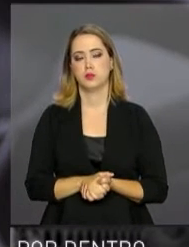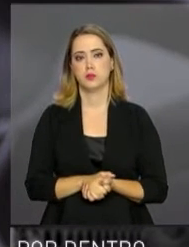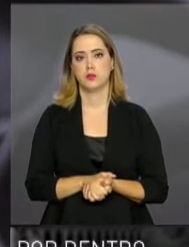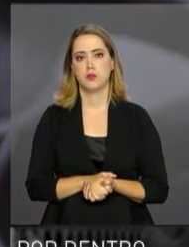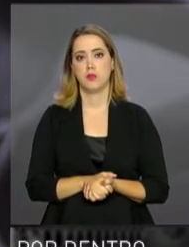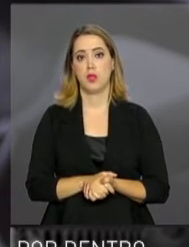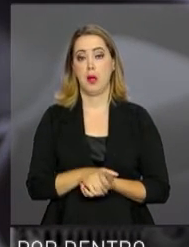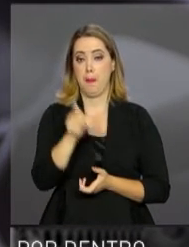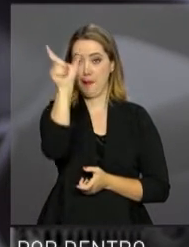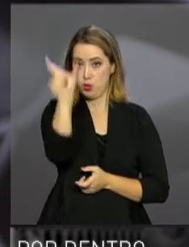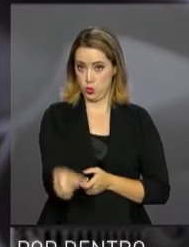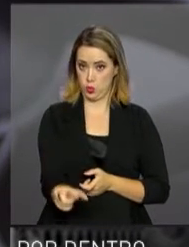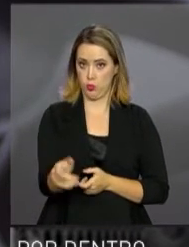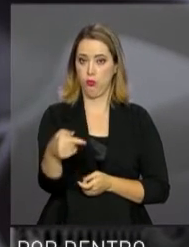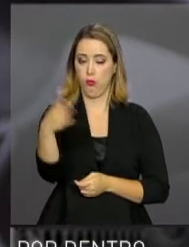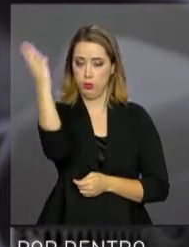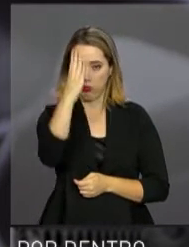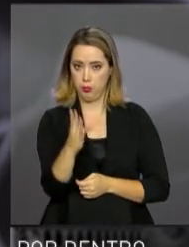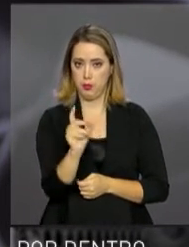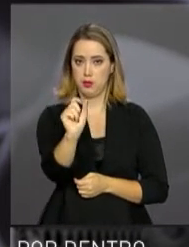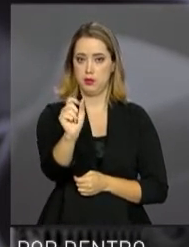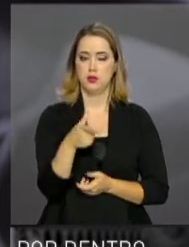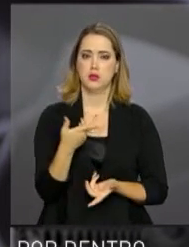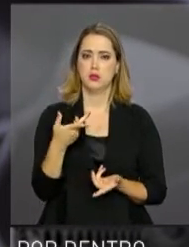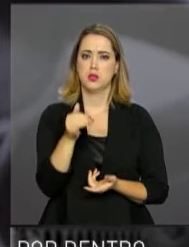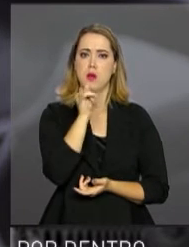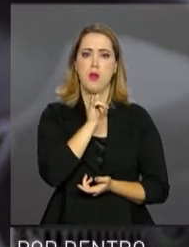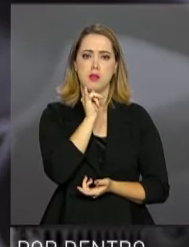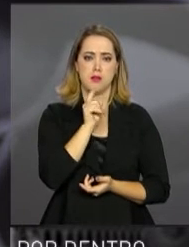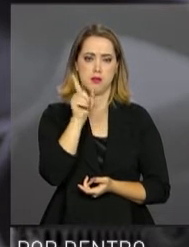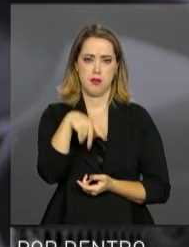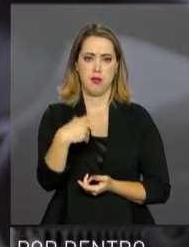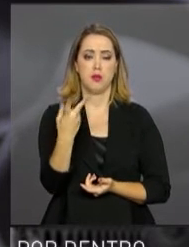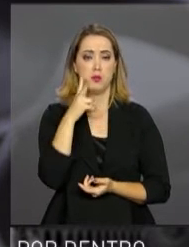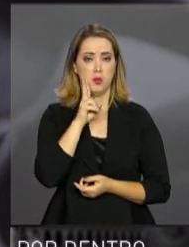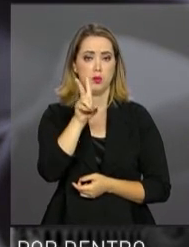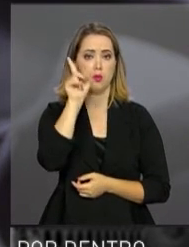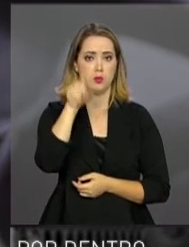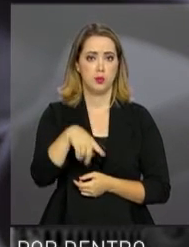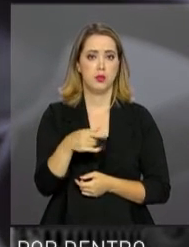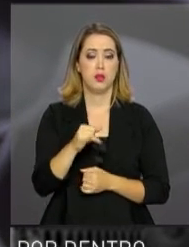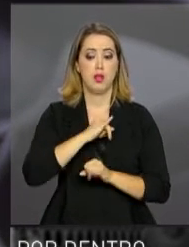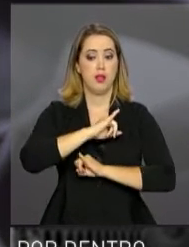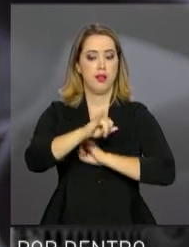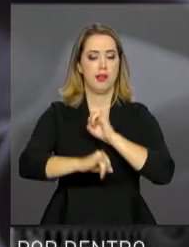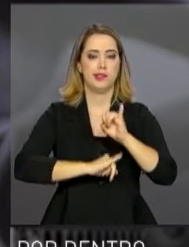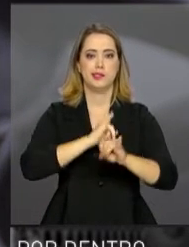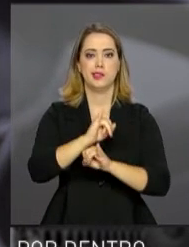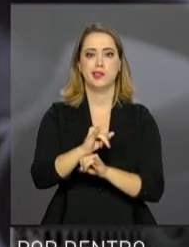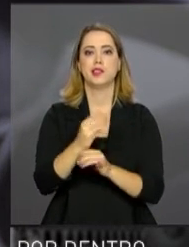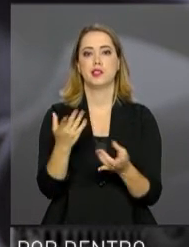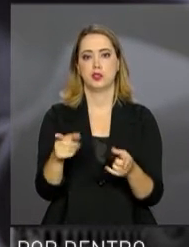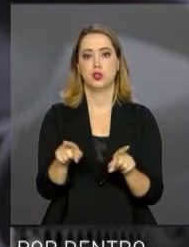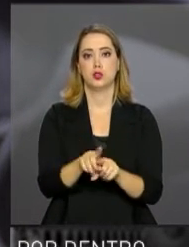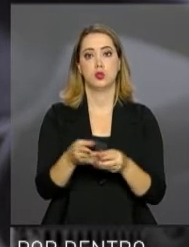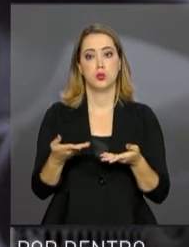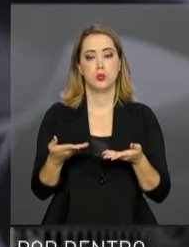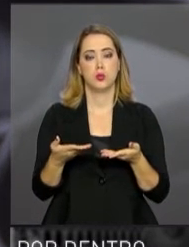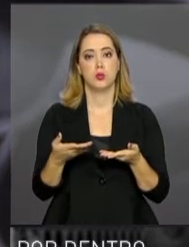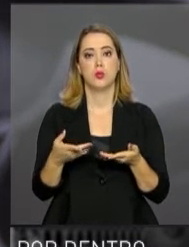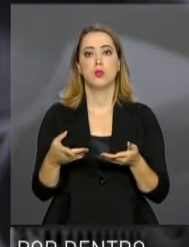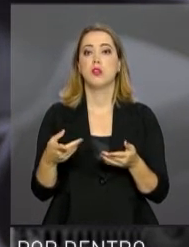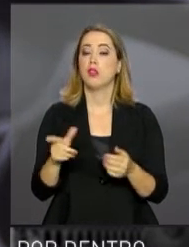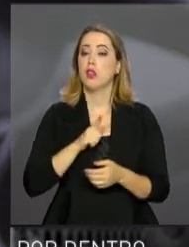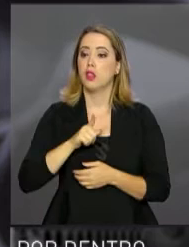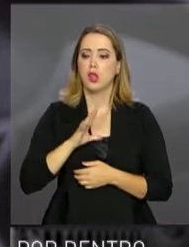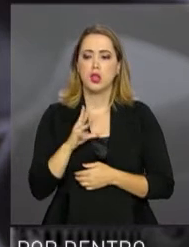ao cidadão brasileiro, dando o exemplo que é o mais expressivo, que é a banda larga e a internet poder chegar aos